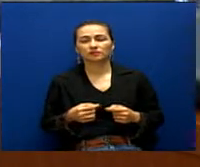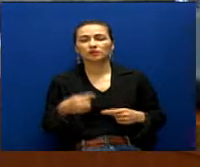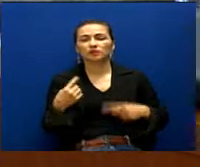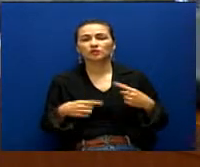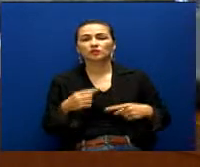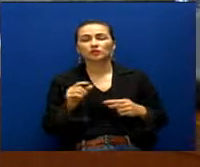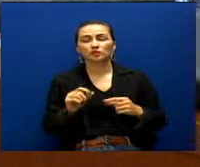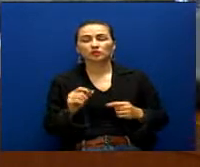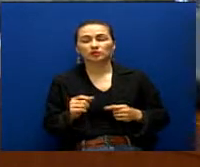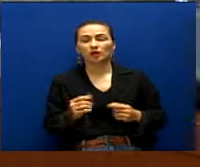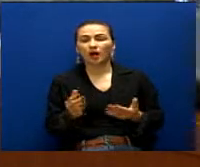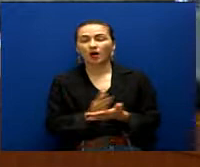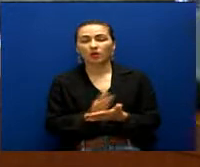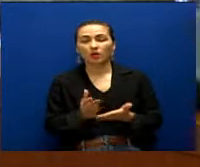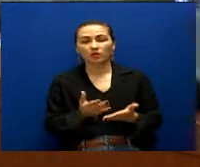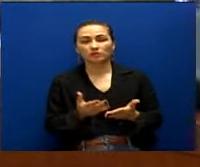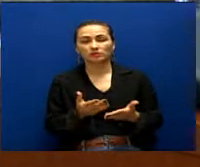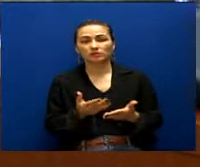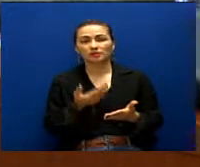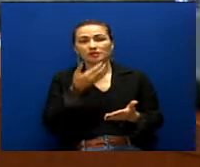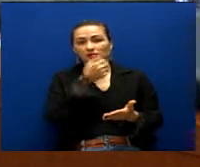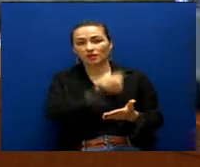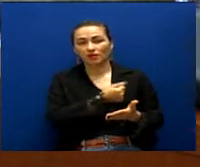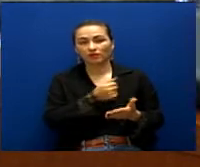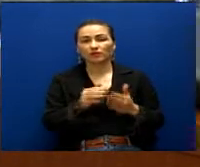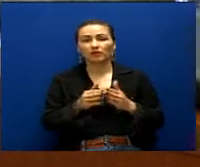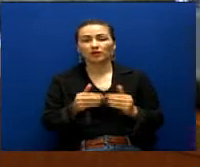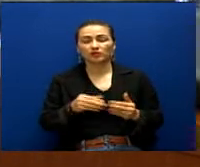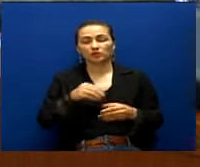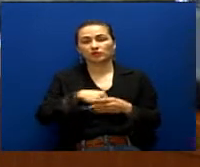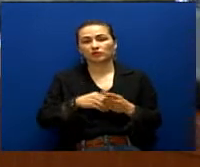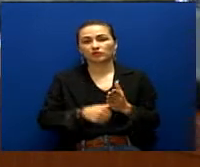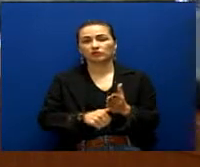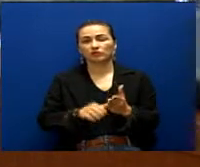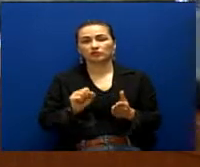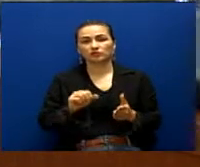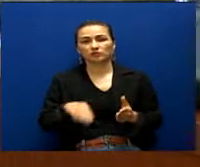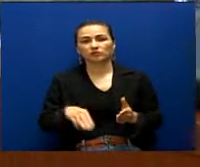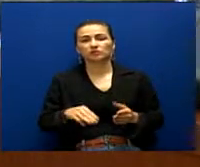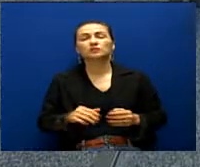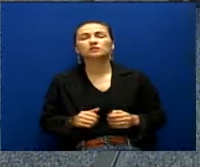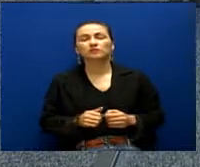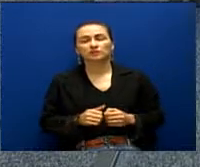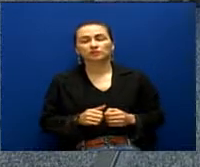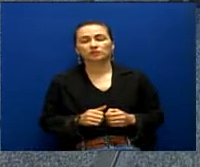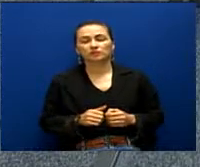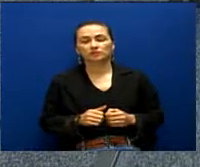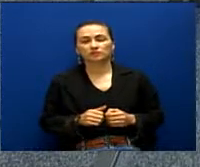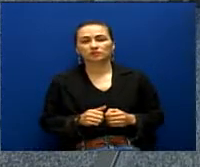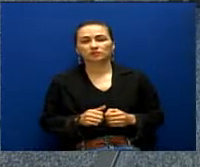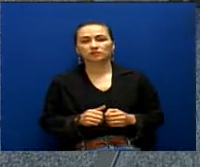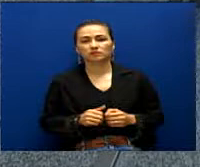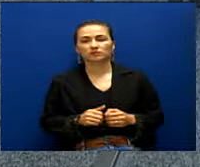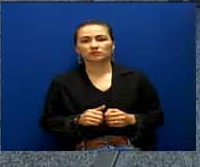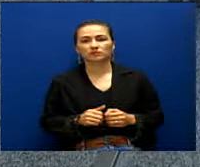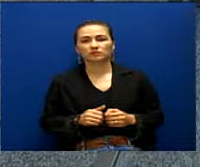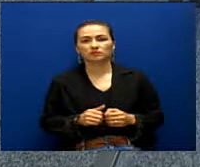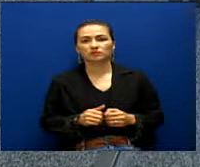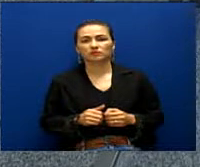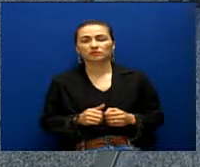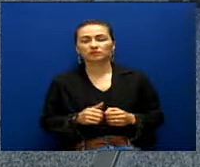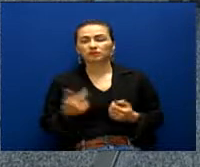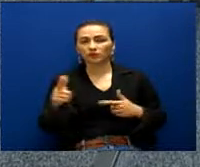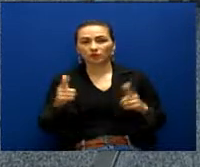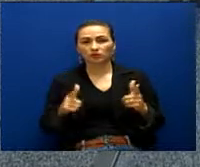resgatar por voto sim, entendeu? Eu sugiro, Fernanda, a 3 e a 6 realmente é pela rejeição. Então vamos aprovar as outras